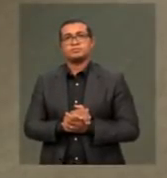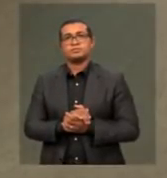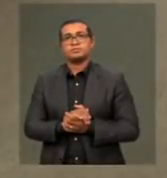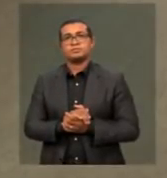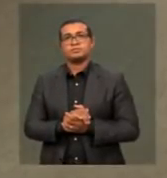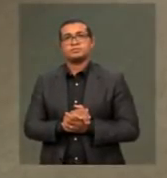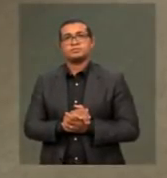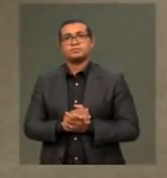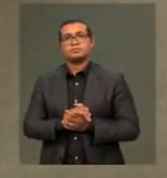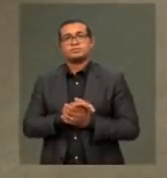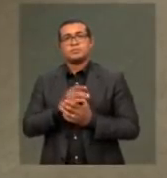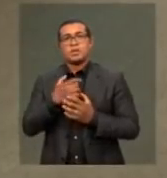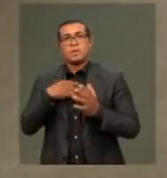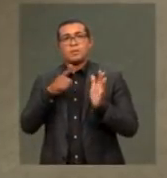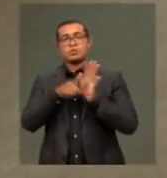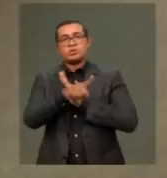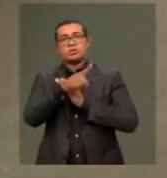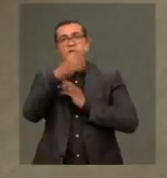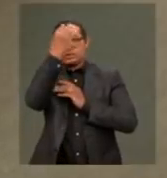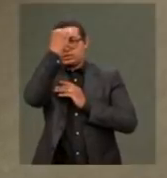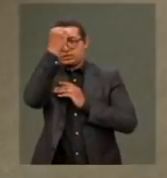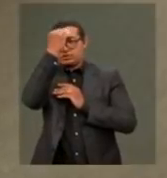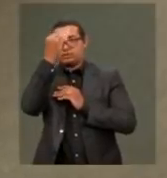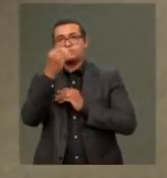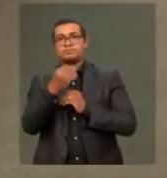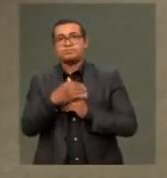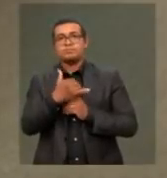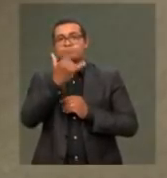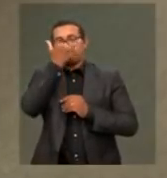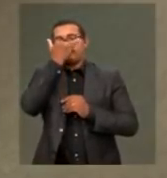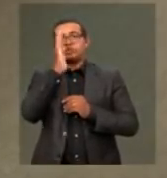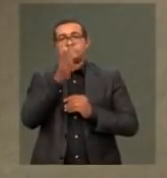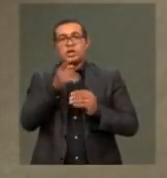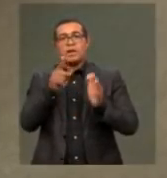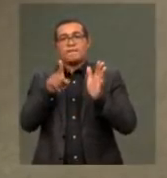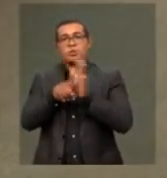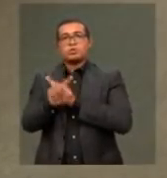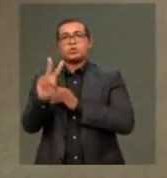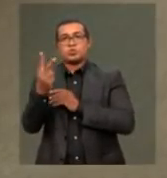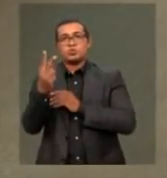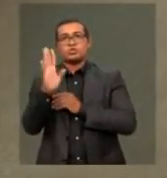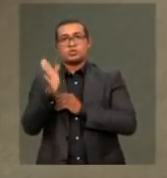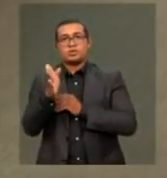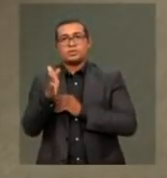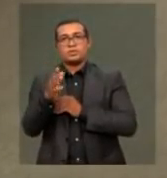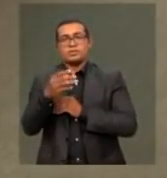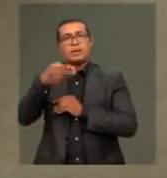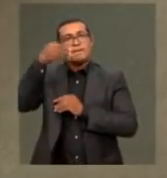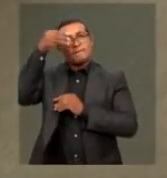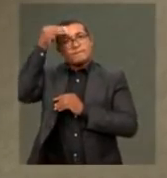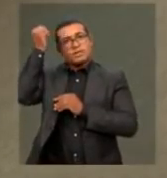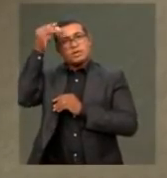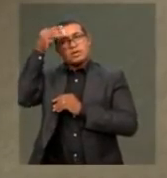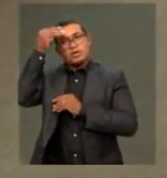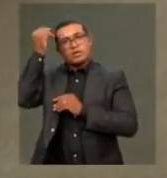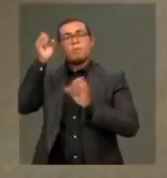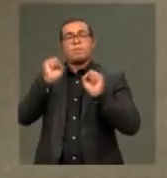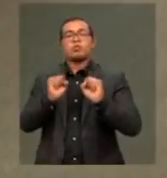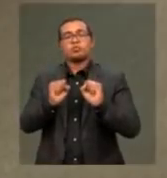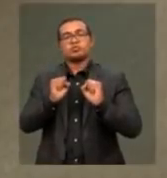eu vou perguntar casa grande ele já respondeu a duas perguntas nada também manato senhora pode